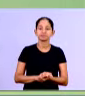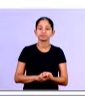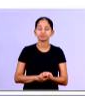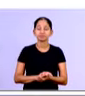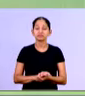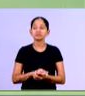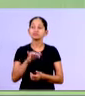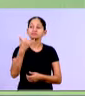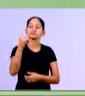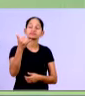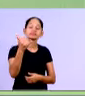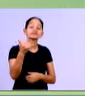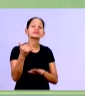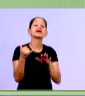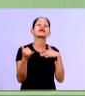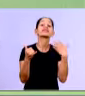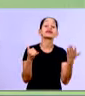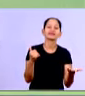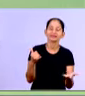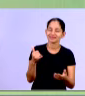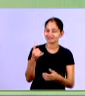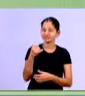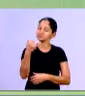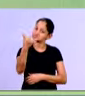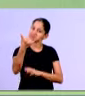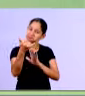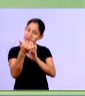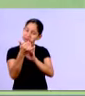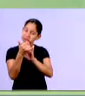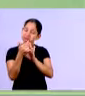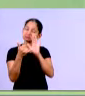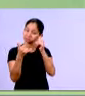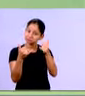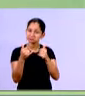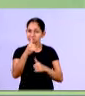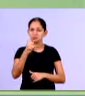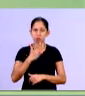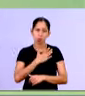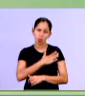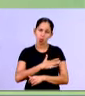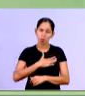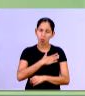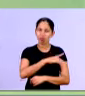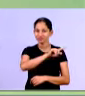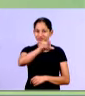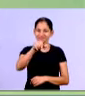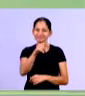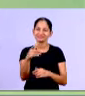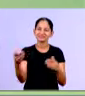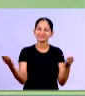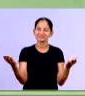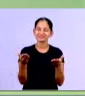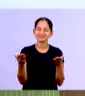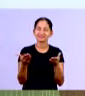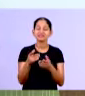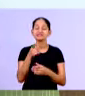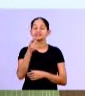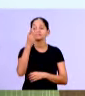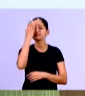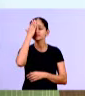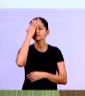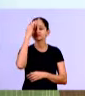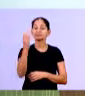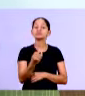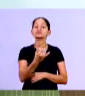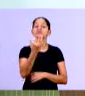smartphone sumiu, apareceu. O nosso smartphone que nós trabalhamos isso durante a aula e queríamos saber qual